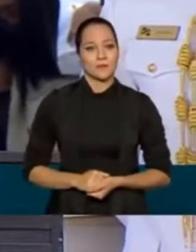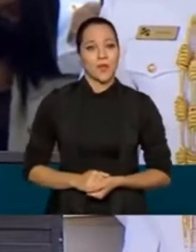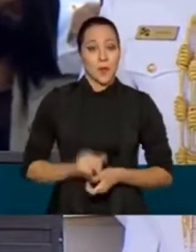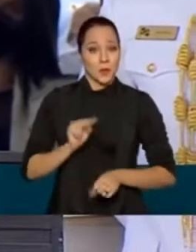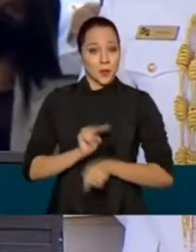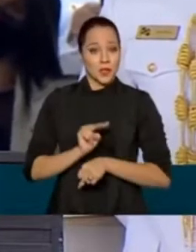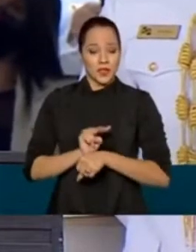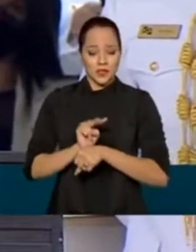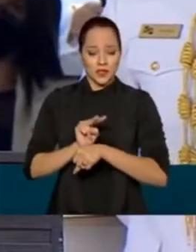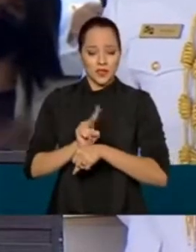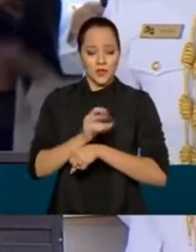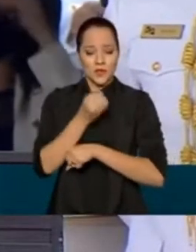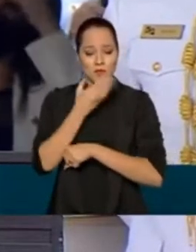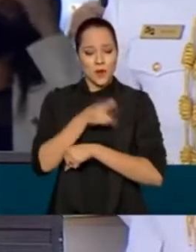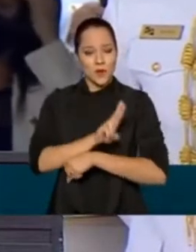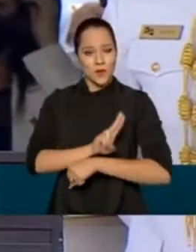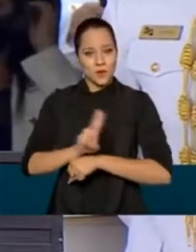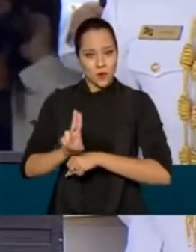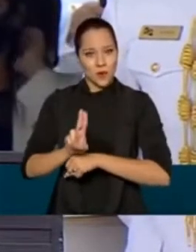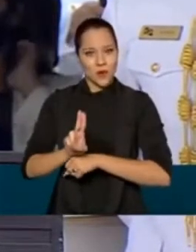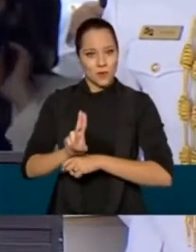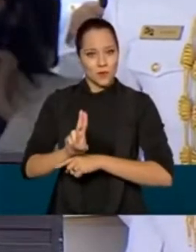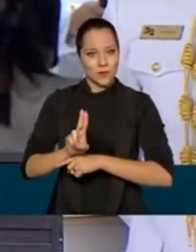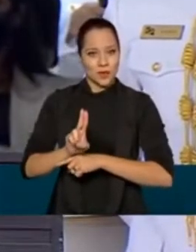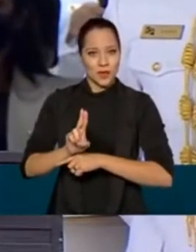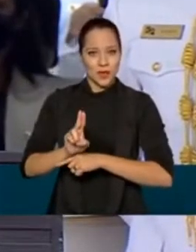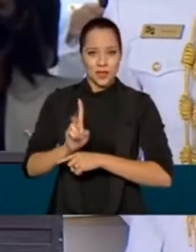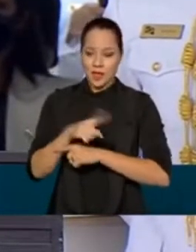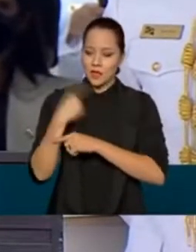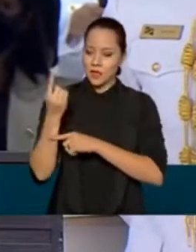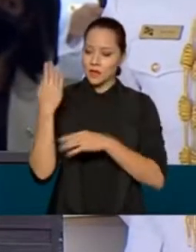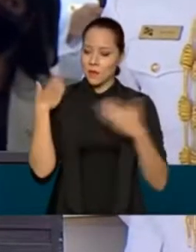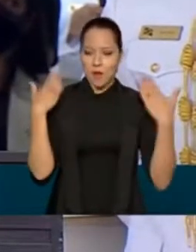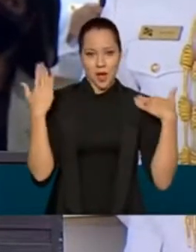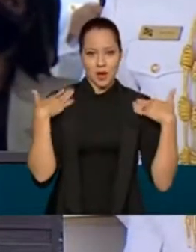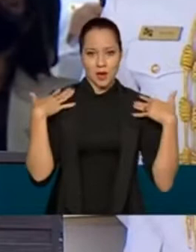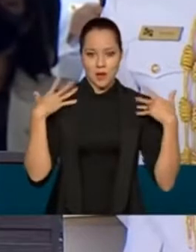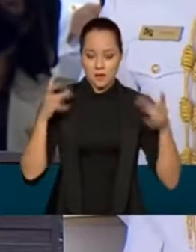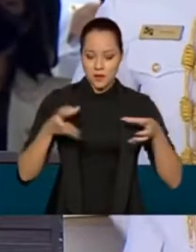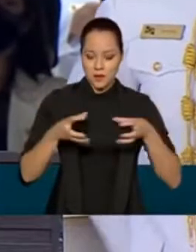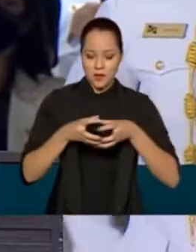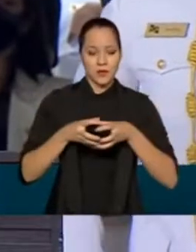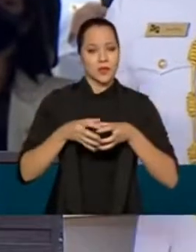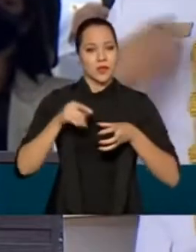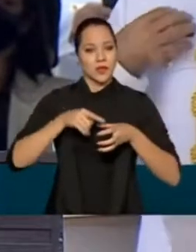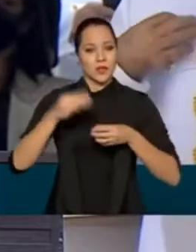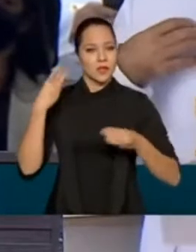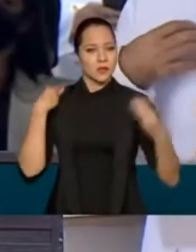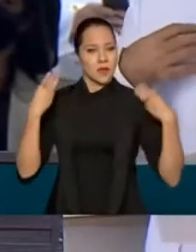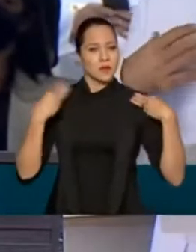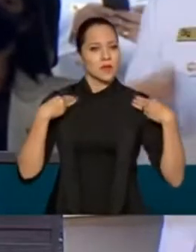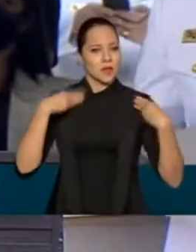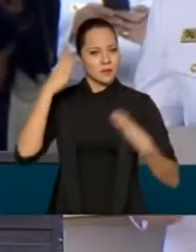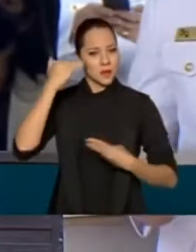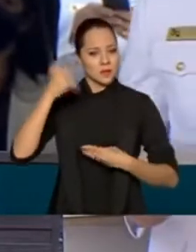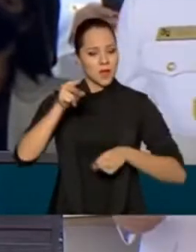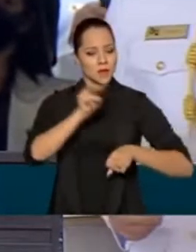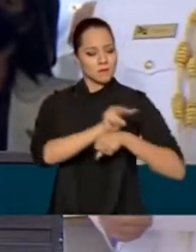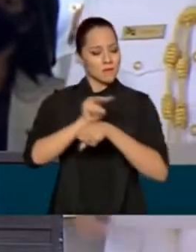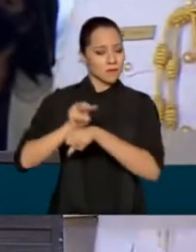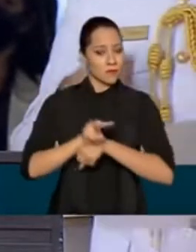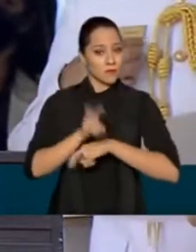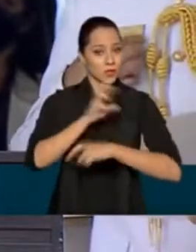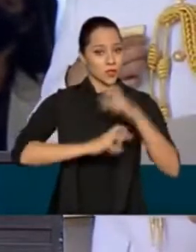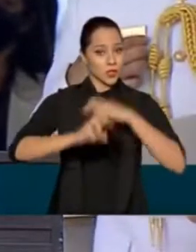guardando o bom nome de nossa invicta marinha, formada por experimentados marinheiros, sentinelas dos